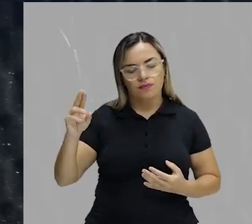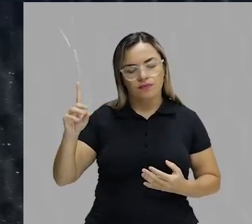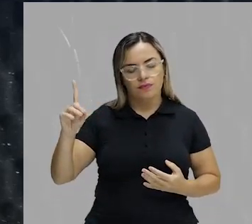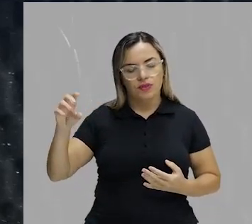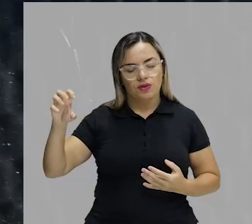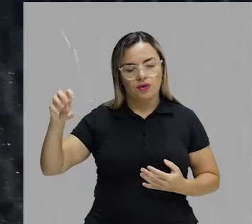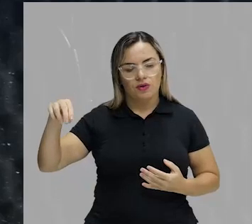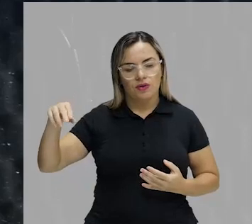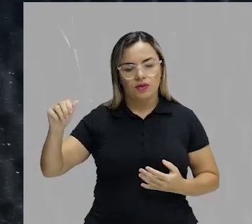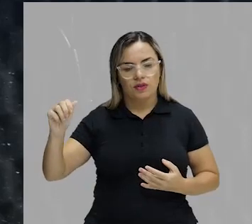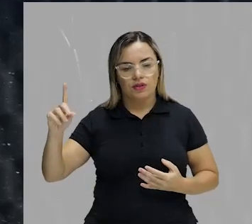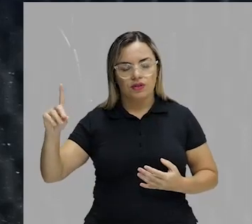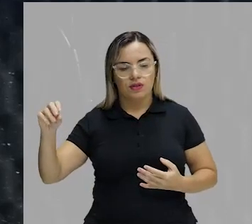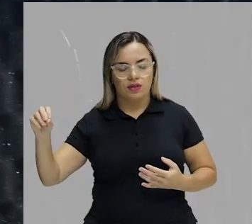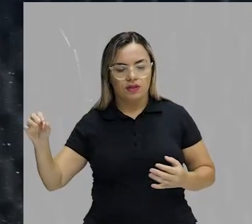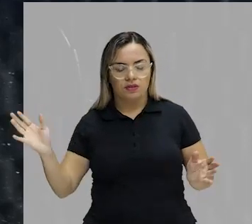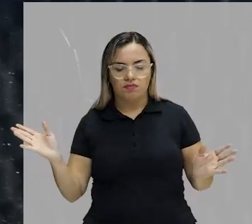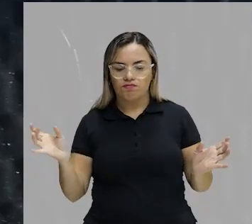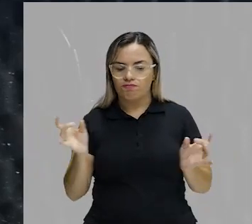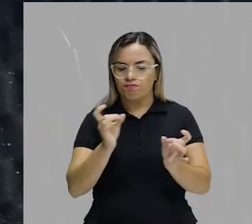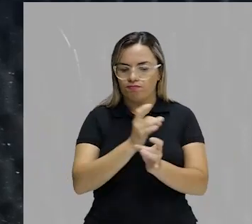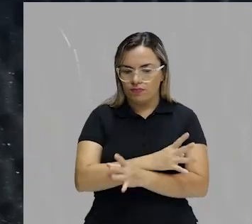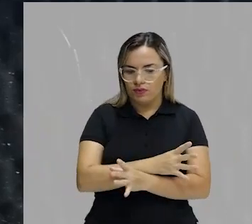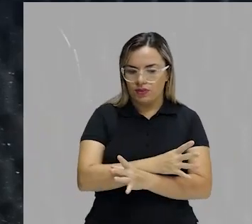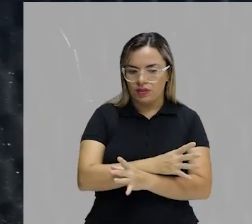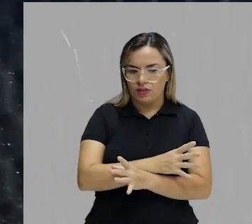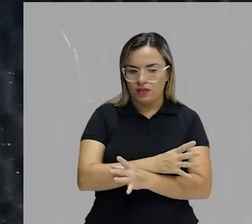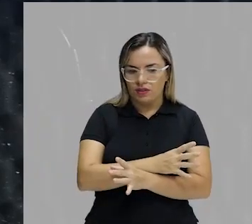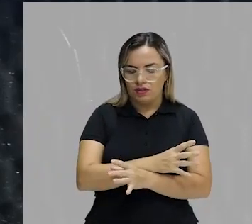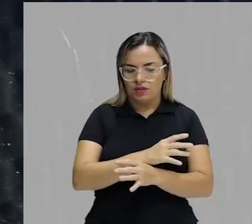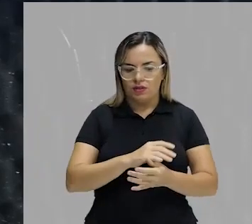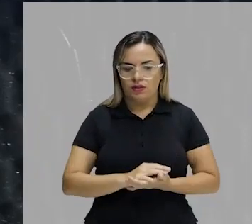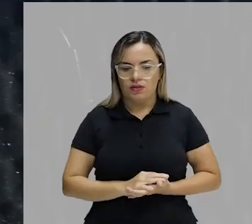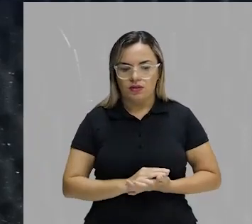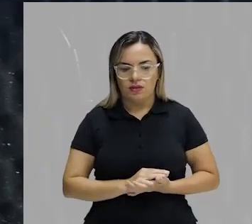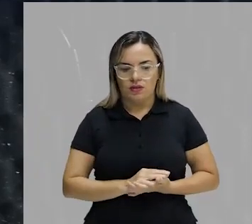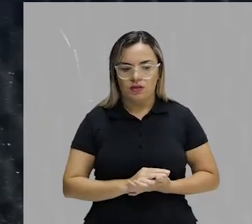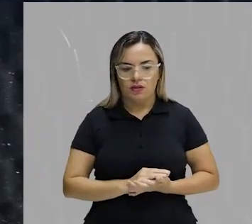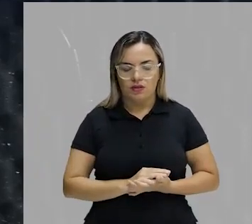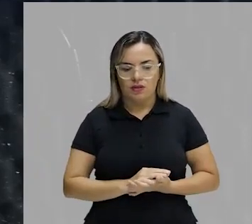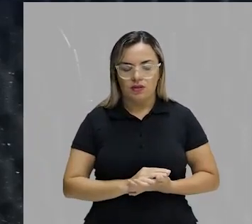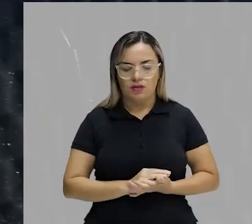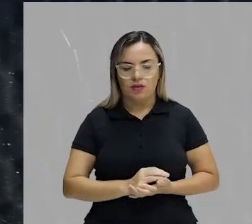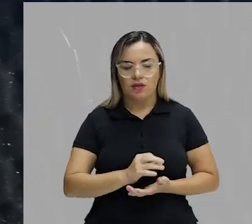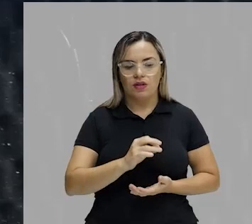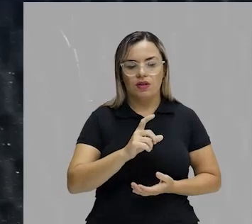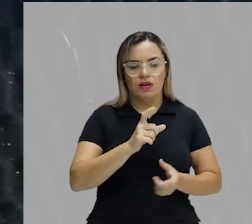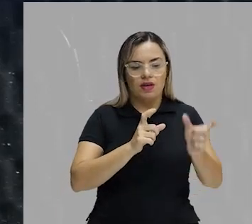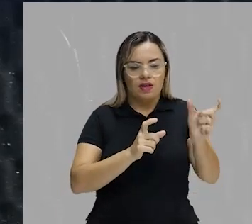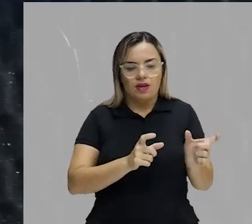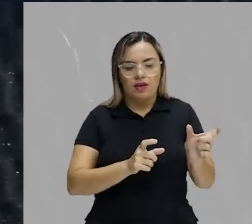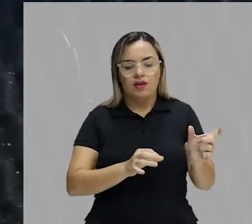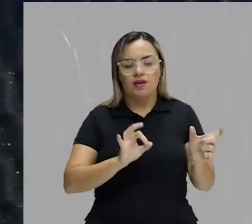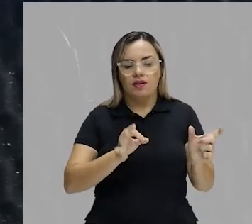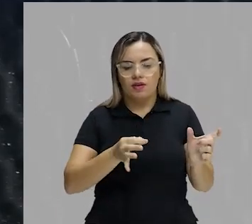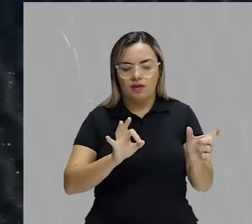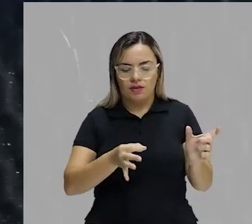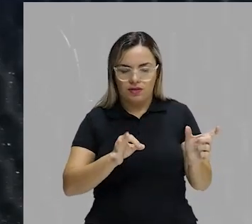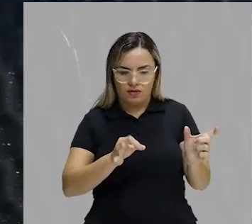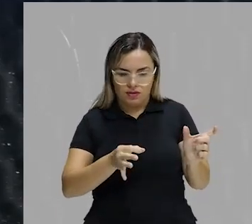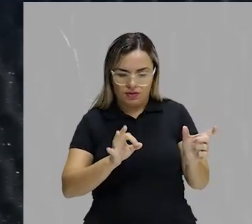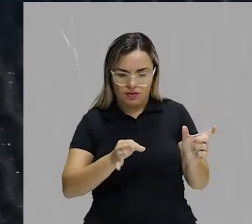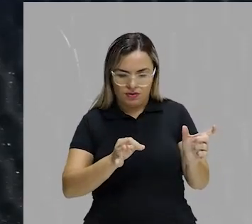Ele confirmou, observa que ele é o sujeito, confirmou é um verbo transitivo e